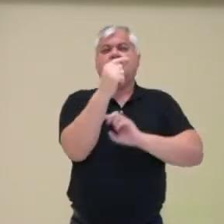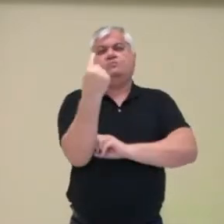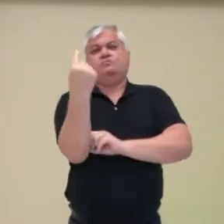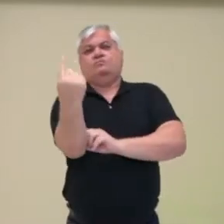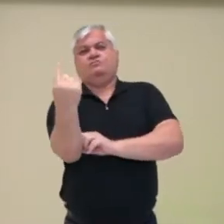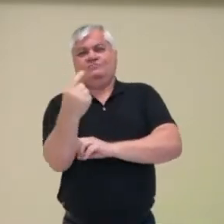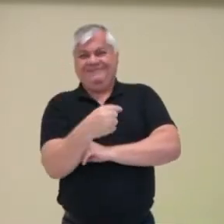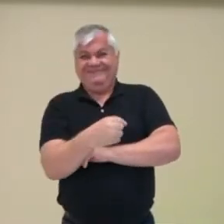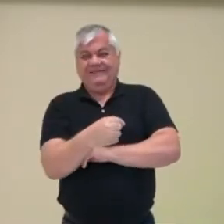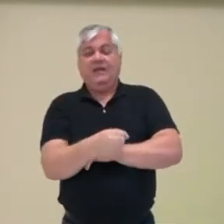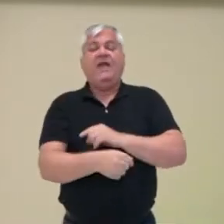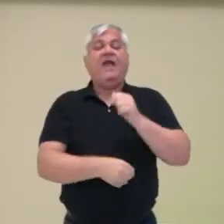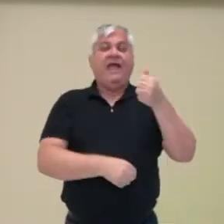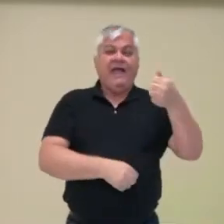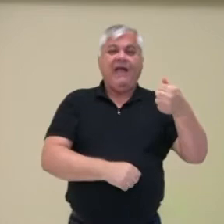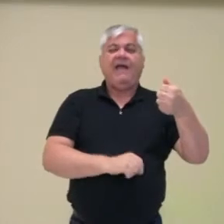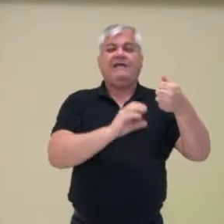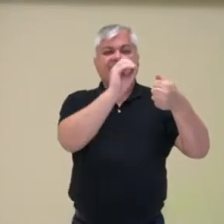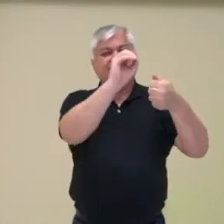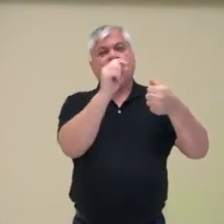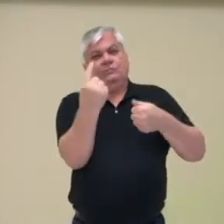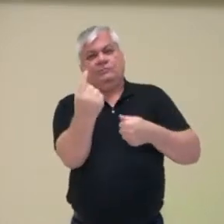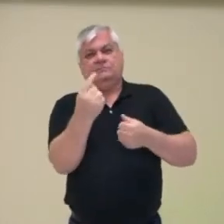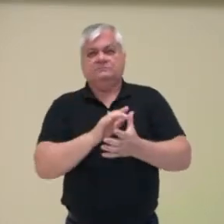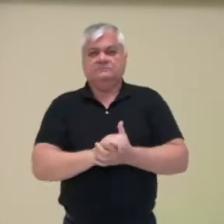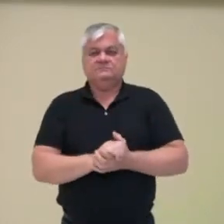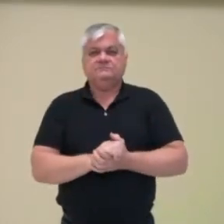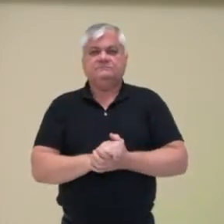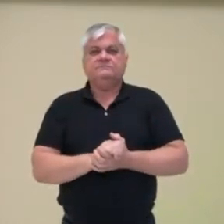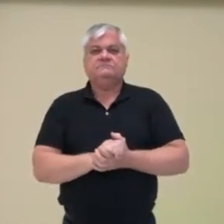A elevado na 0, 1.